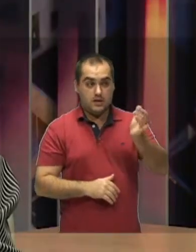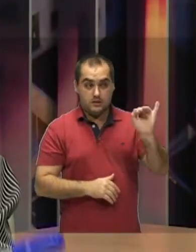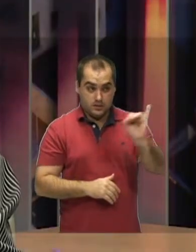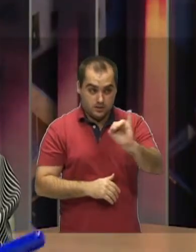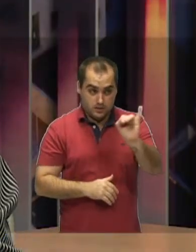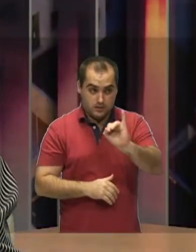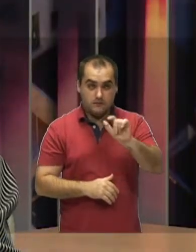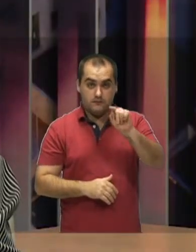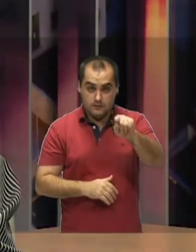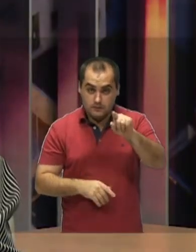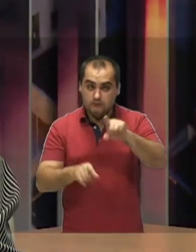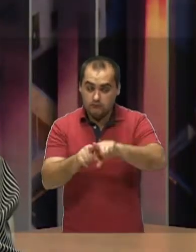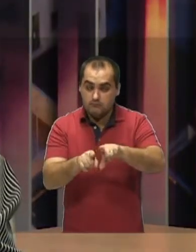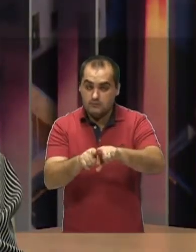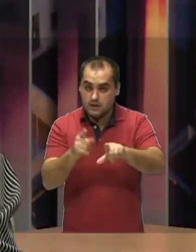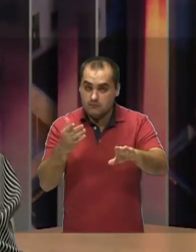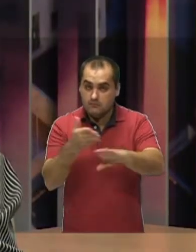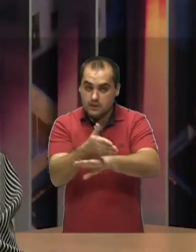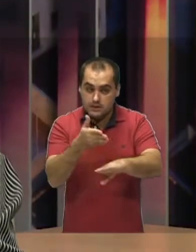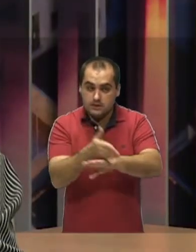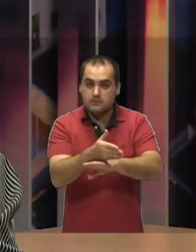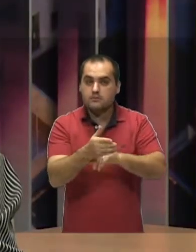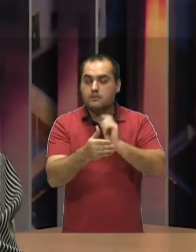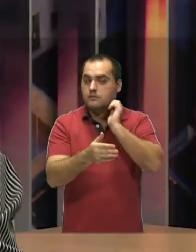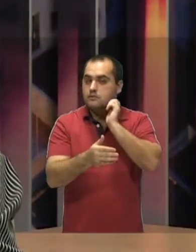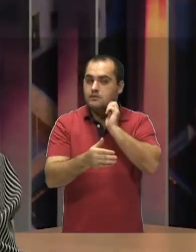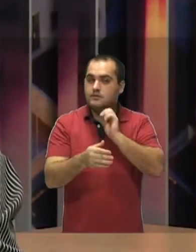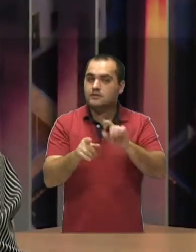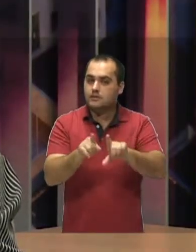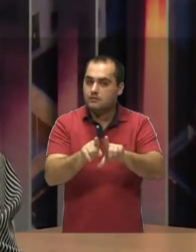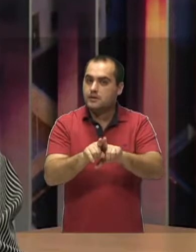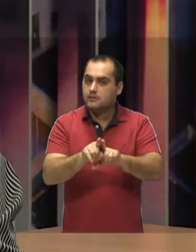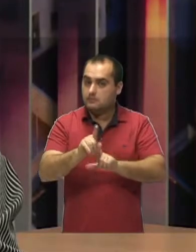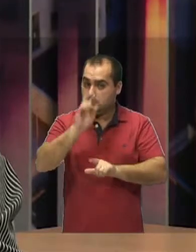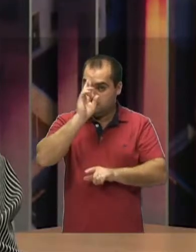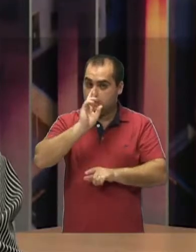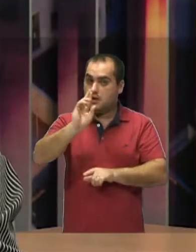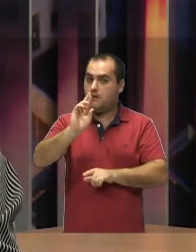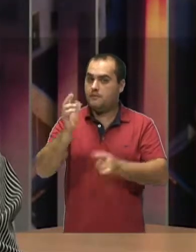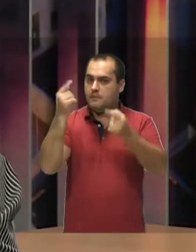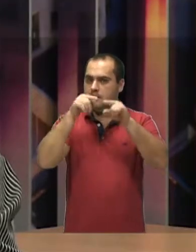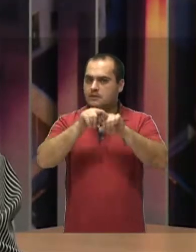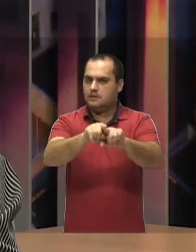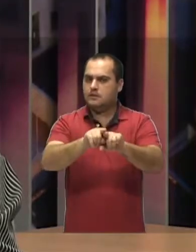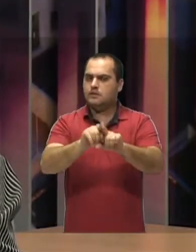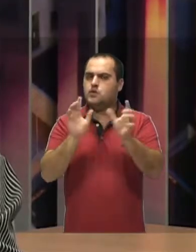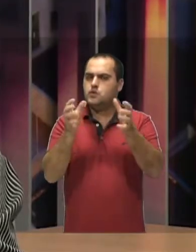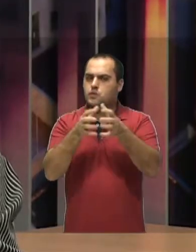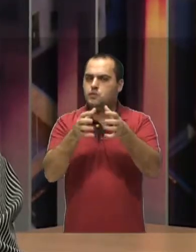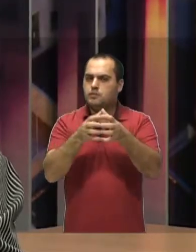Moritz também está participando e capitaneando em parceria com a banda...